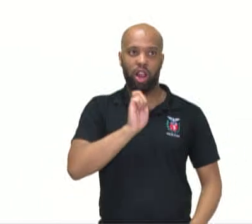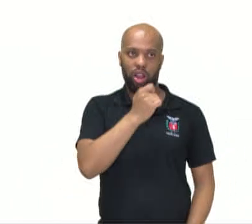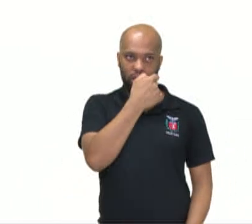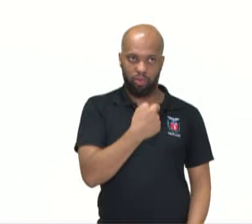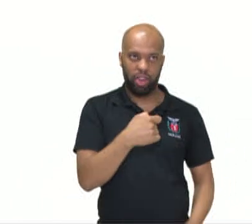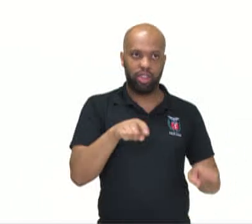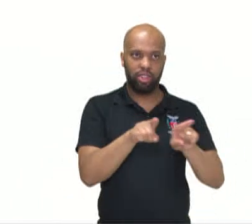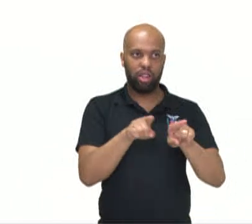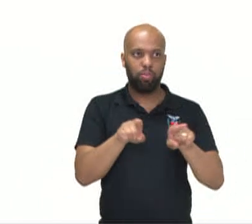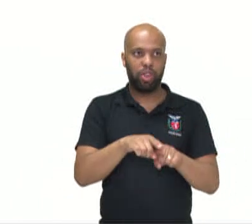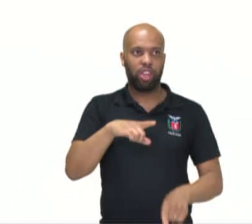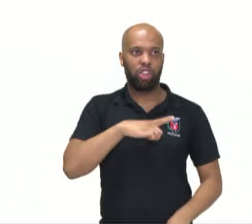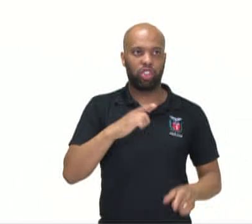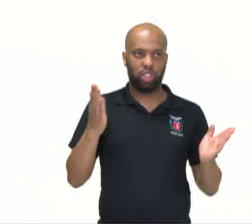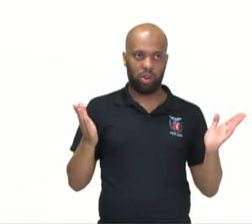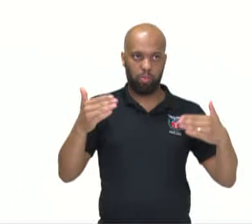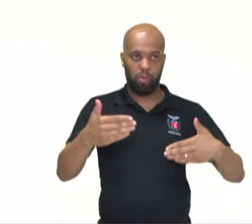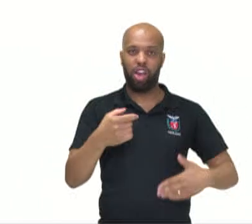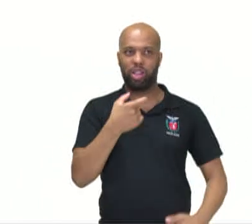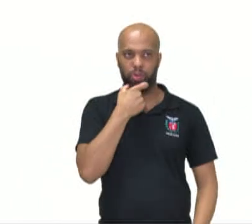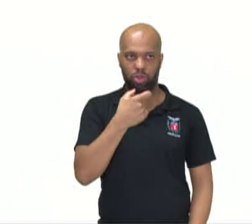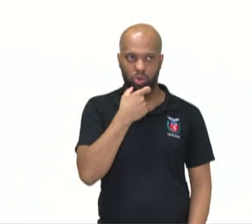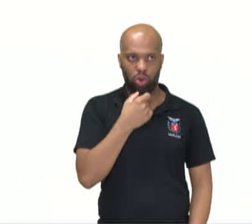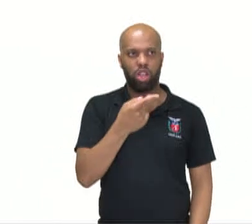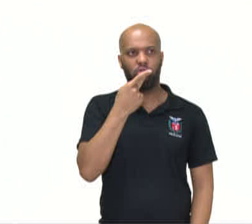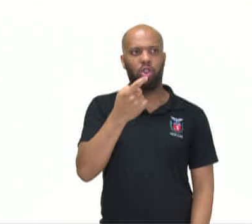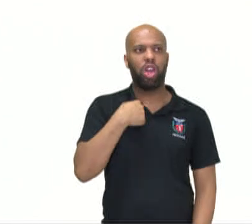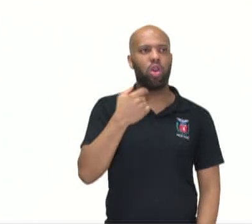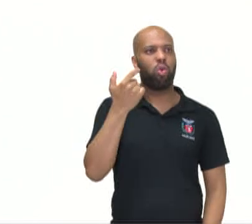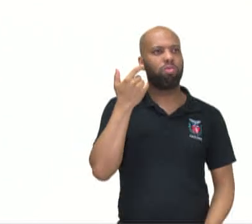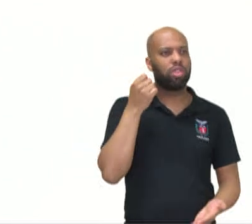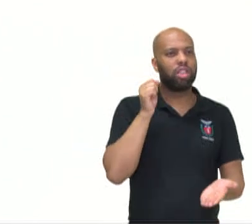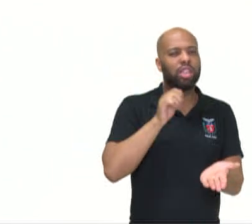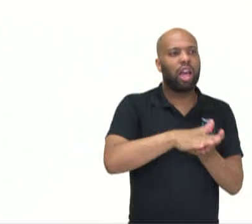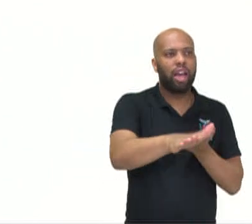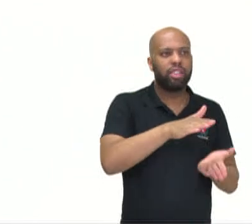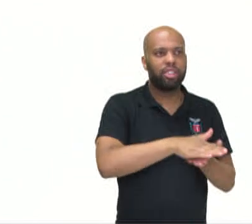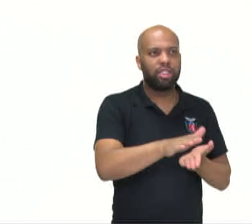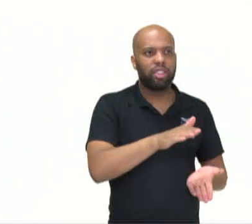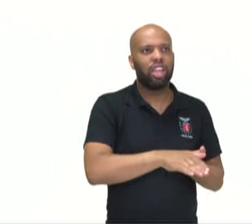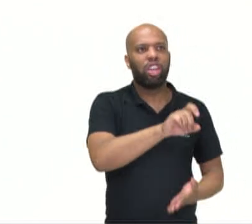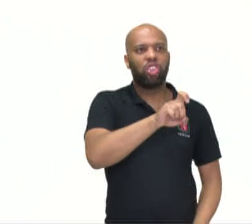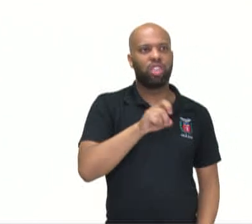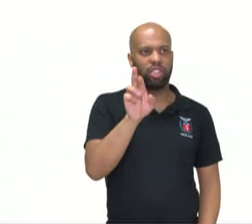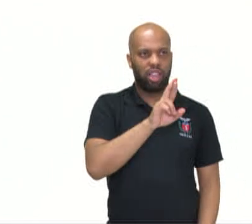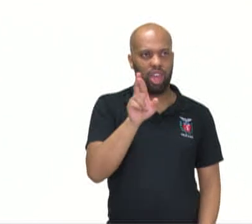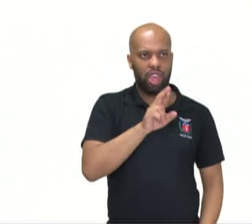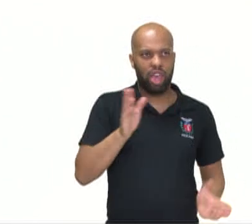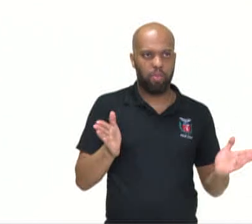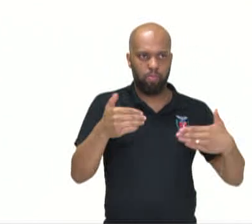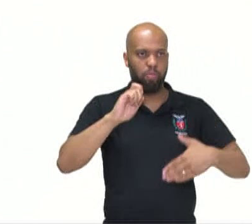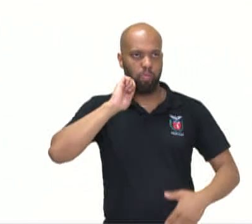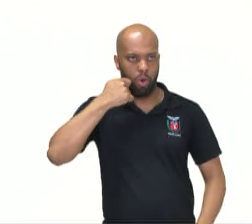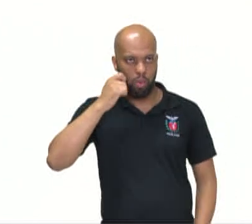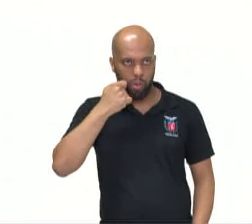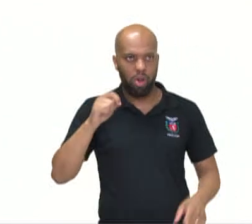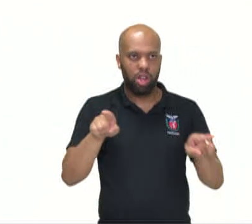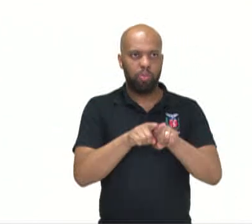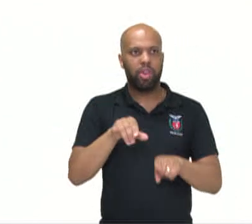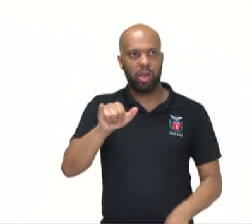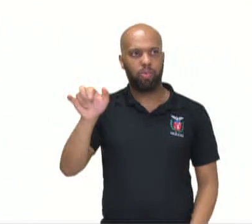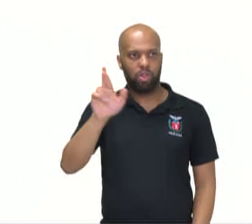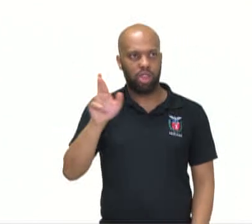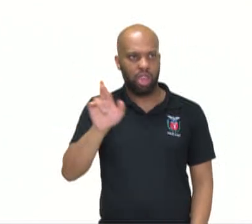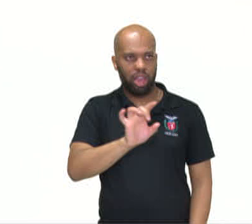cada caixa de bombom, Y reais em cada pote de sorvete e Z reais no pacote de biscoitos, num total de